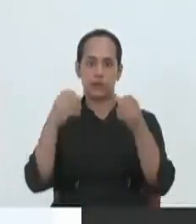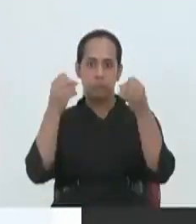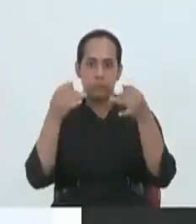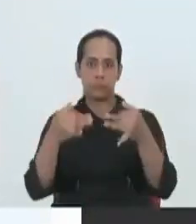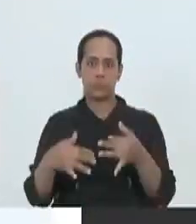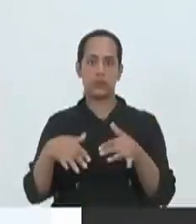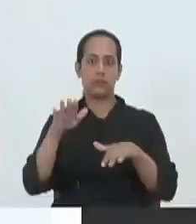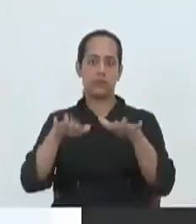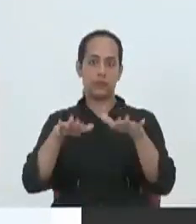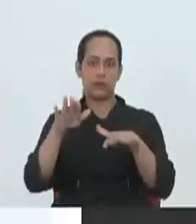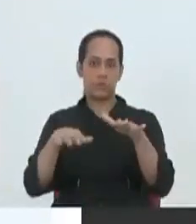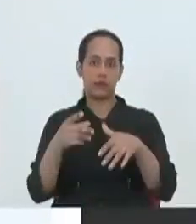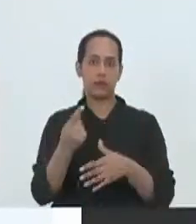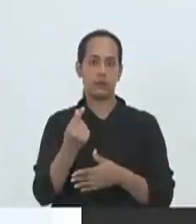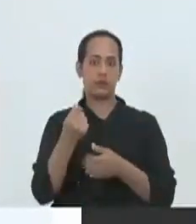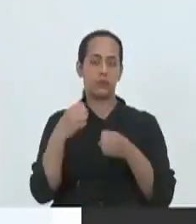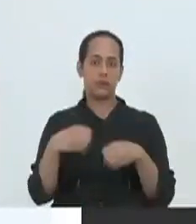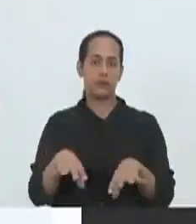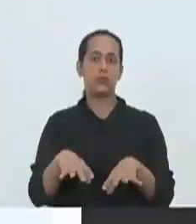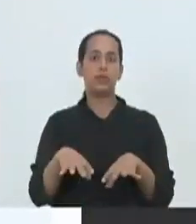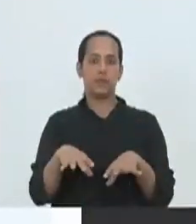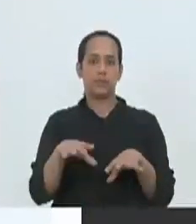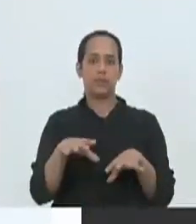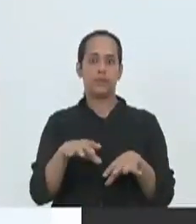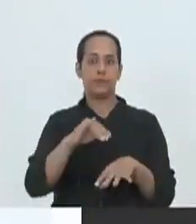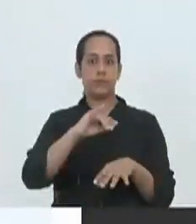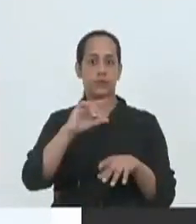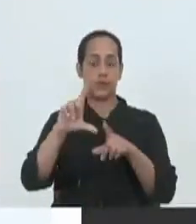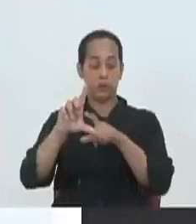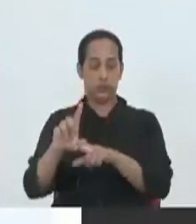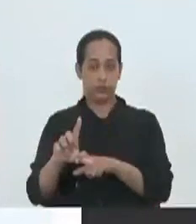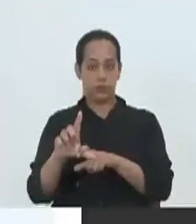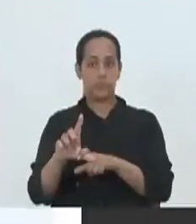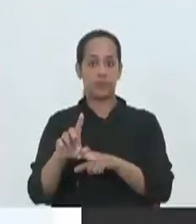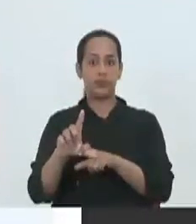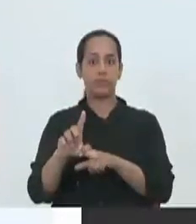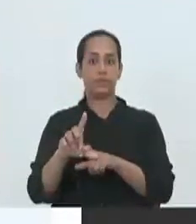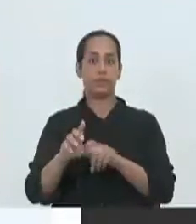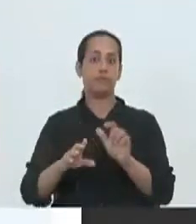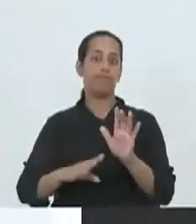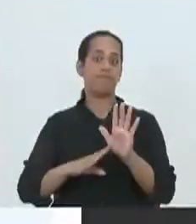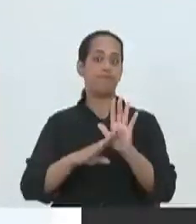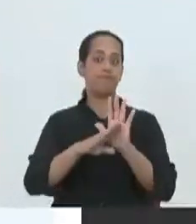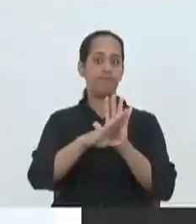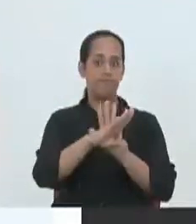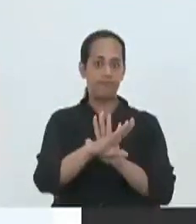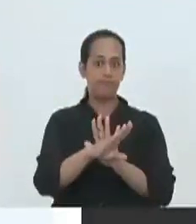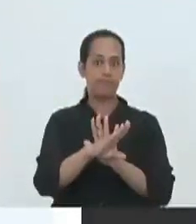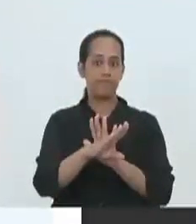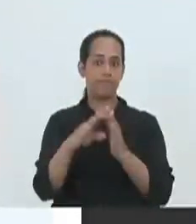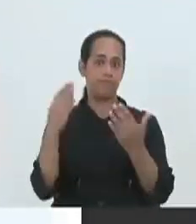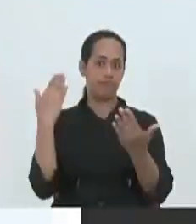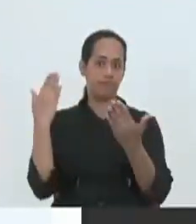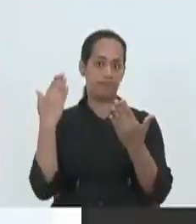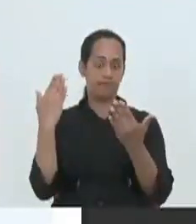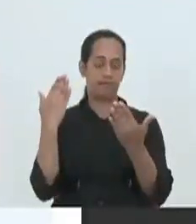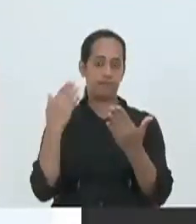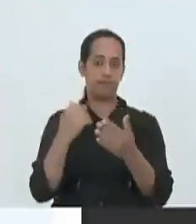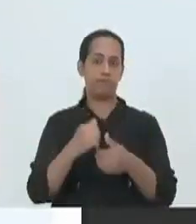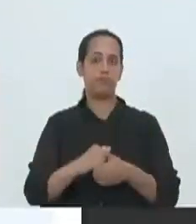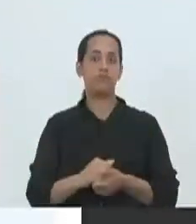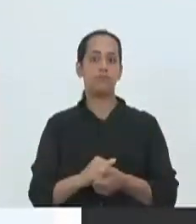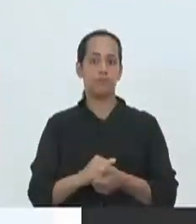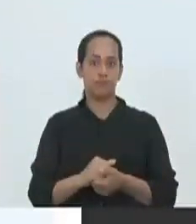encargos da dívida as despesas correntes crescendo cerca de de 26% em relação ao ano anterior fruto também do aumento do